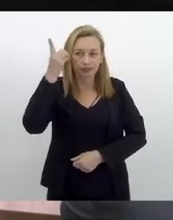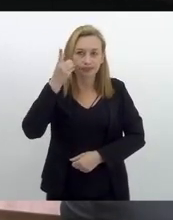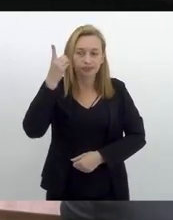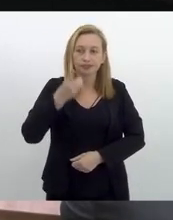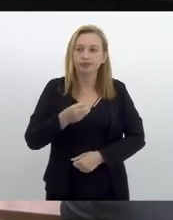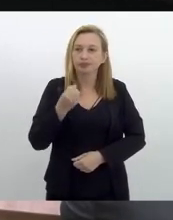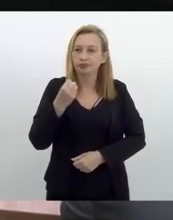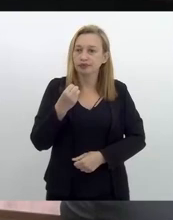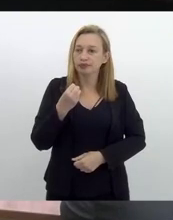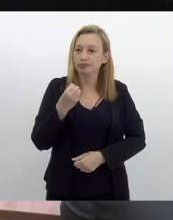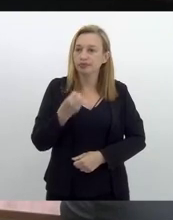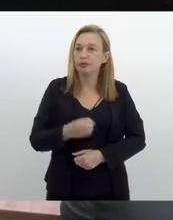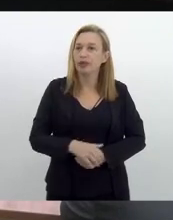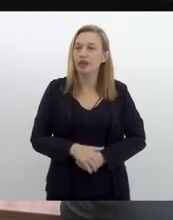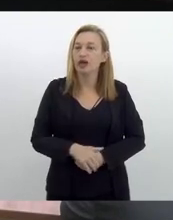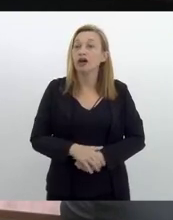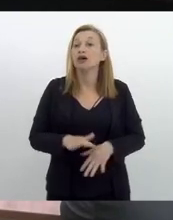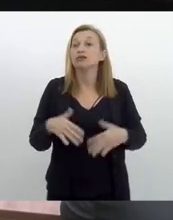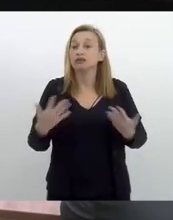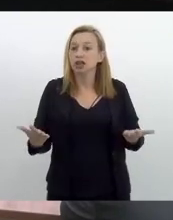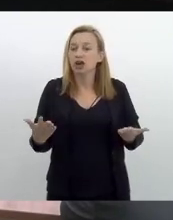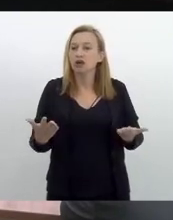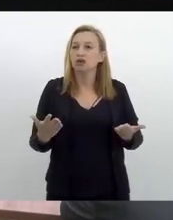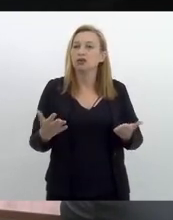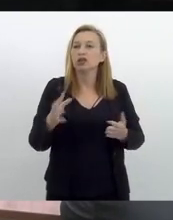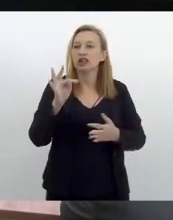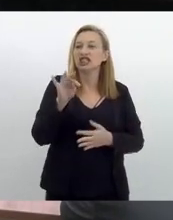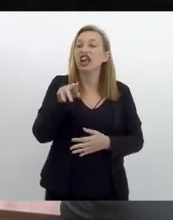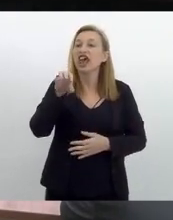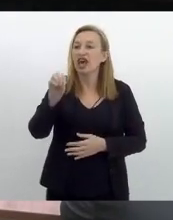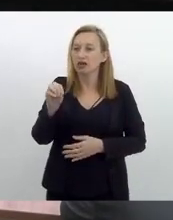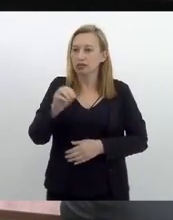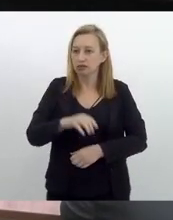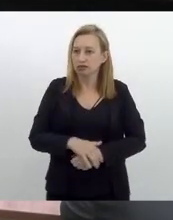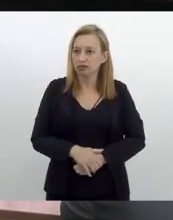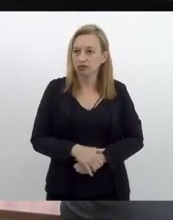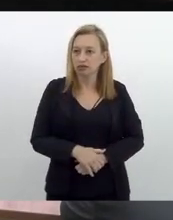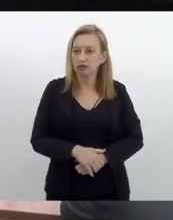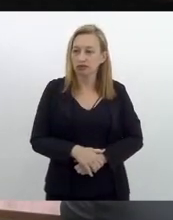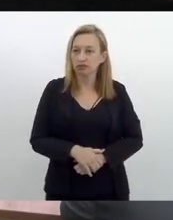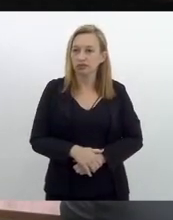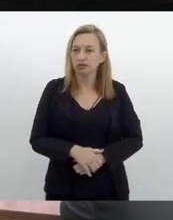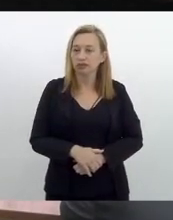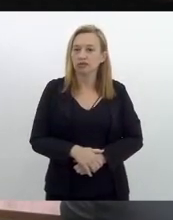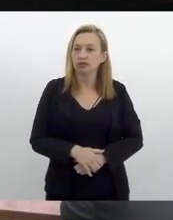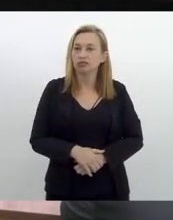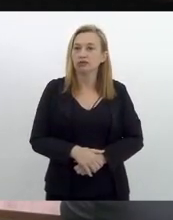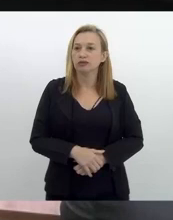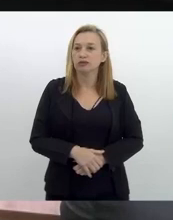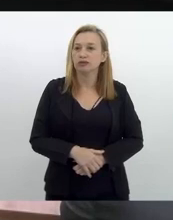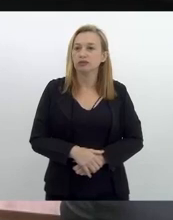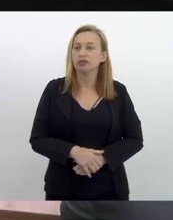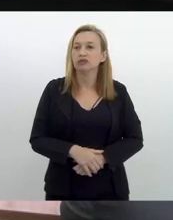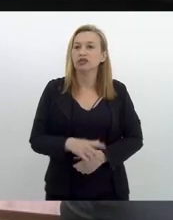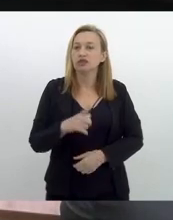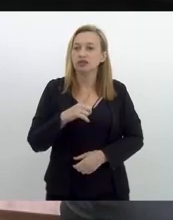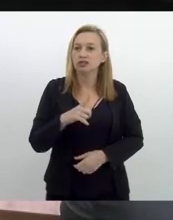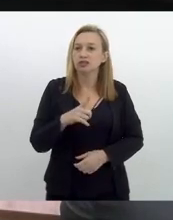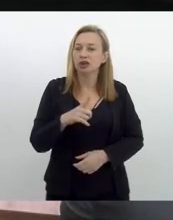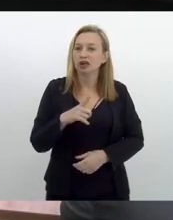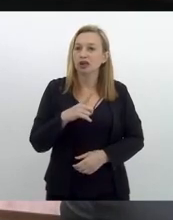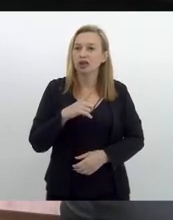Está bom. Então, vamos ao triênio. Alguma ponderação dos líderes?